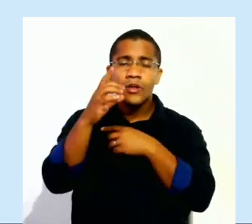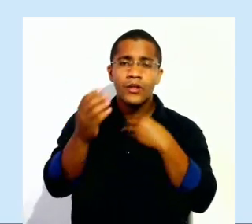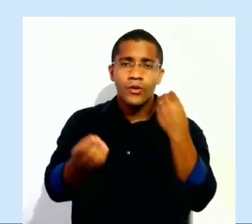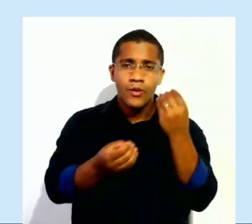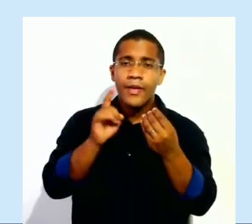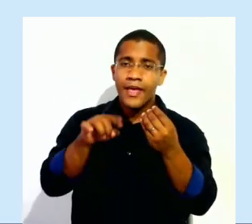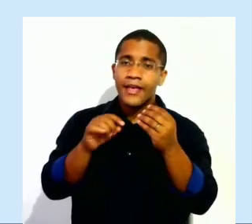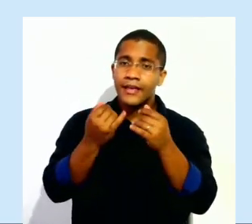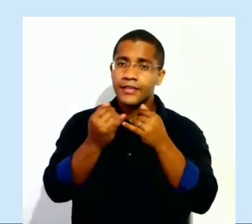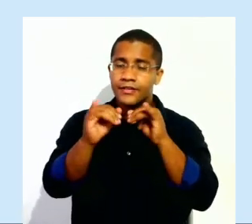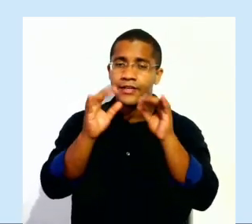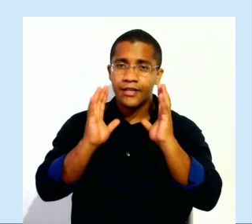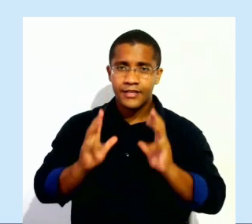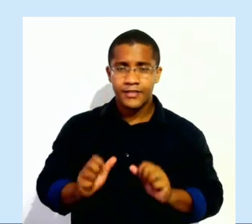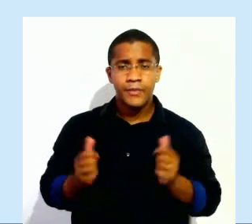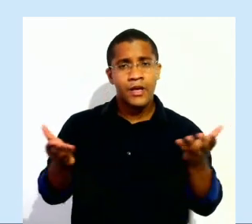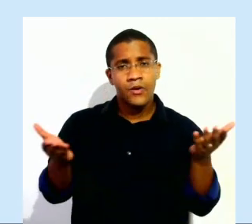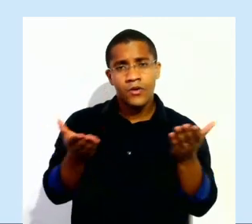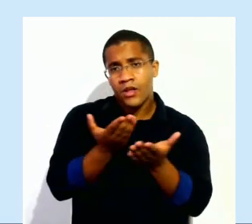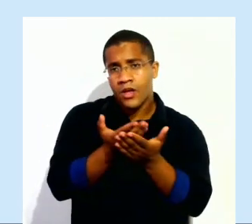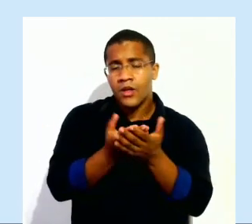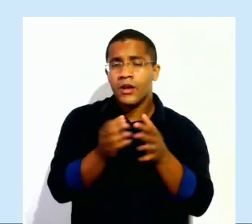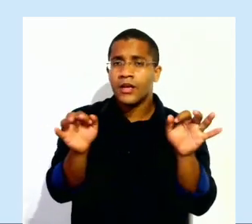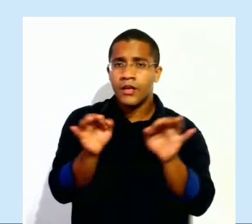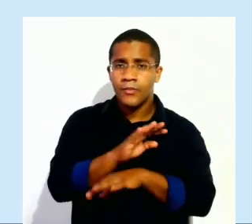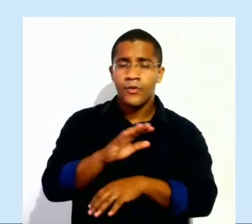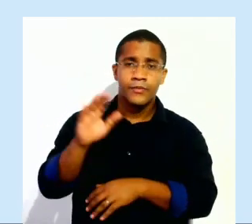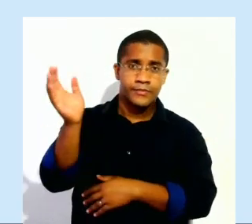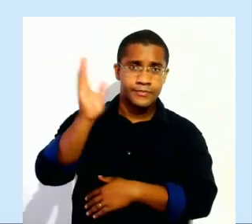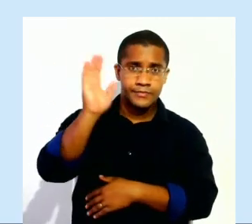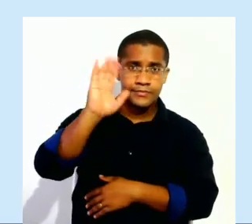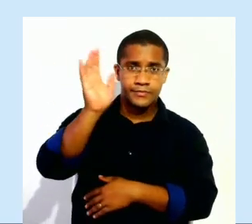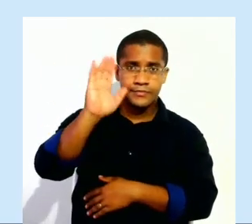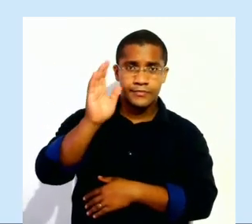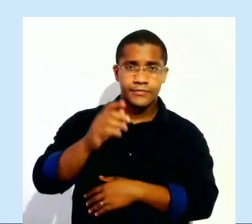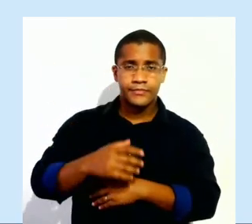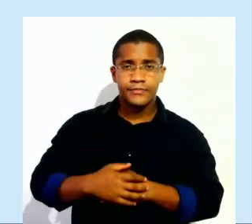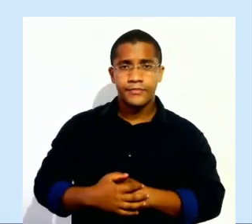que a gente chama de energias limpas. Eu vou ficando por aqui e até a próxima aula.